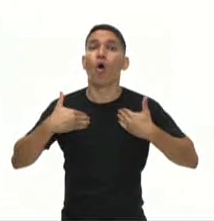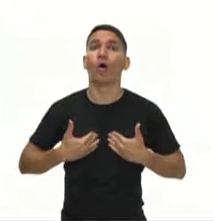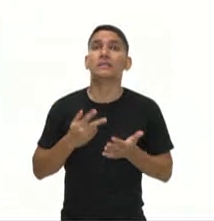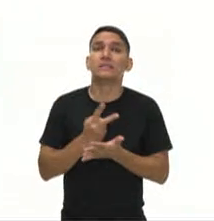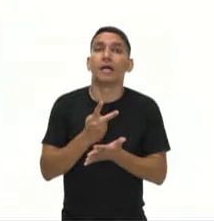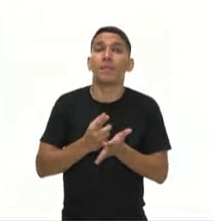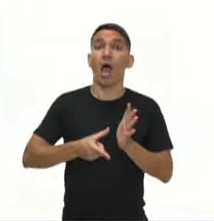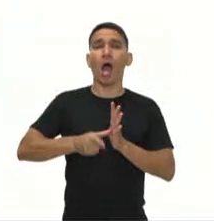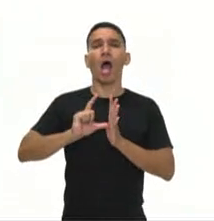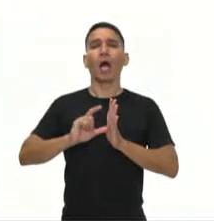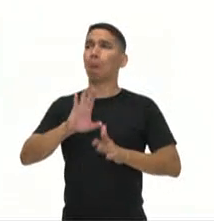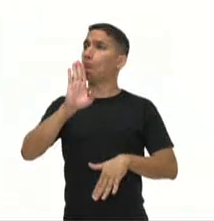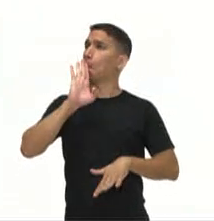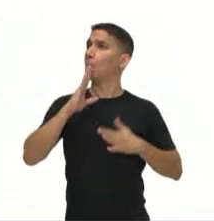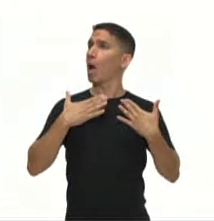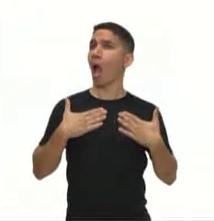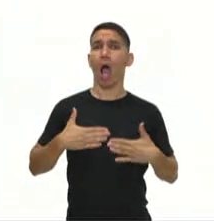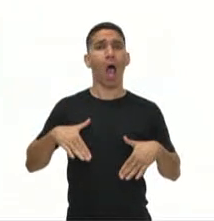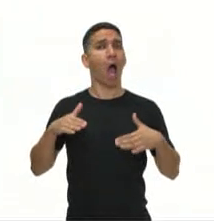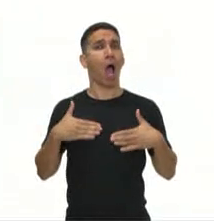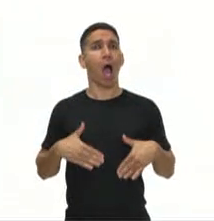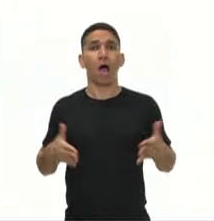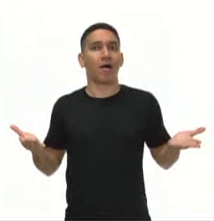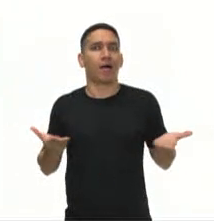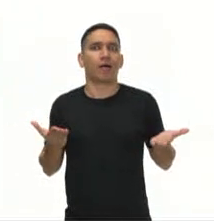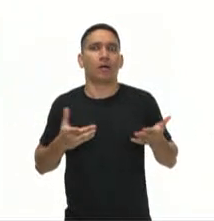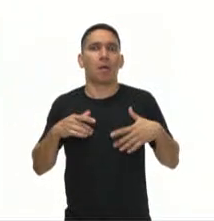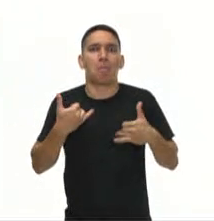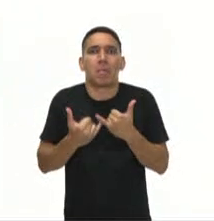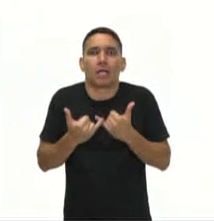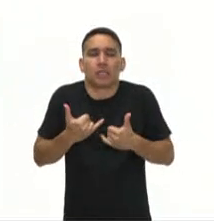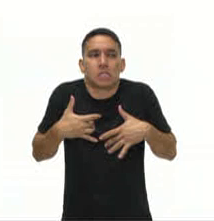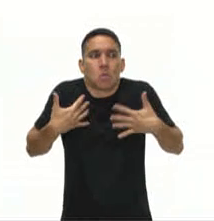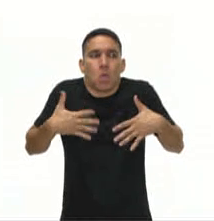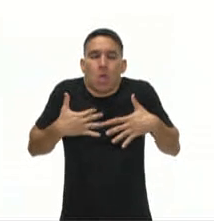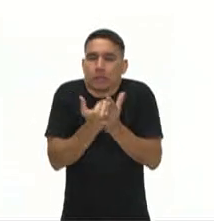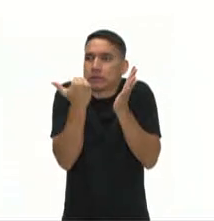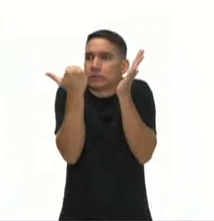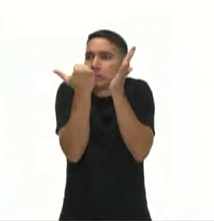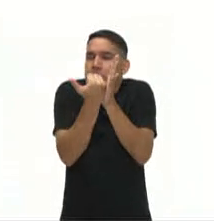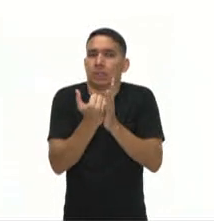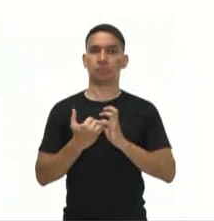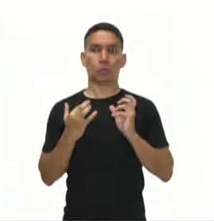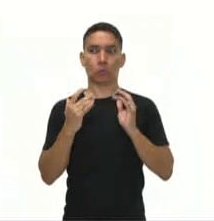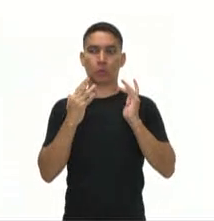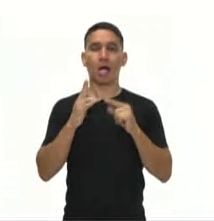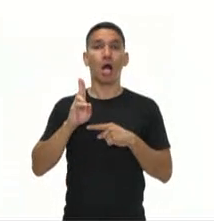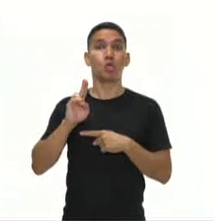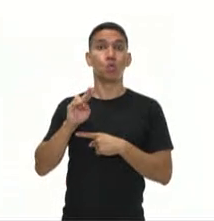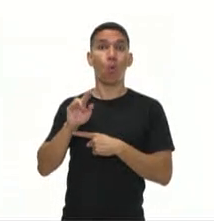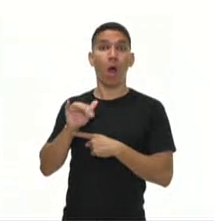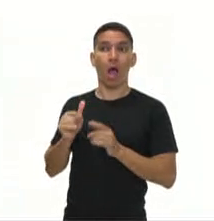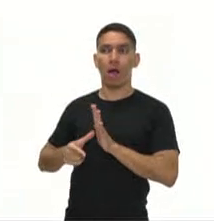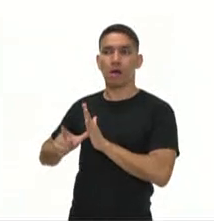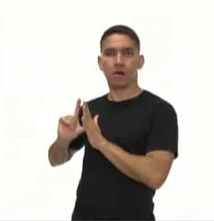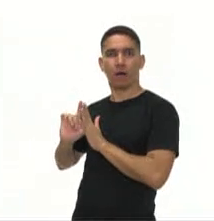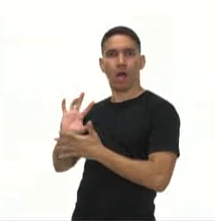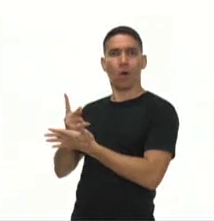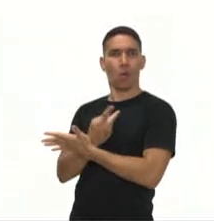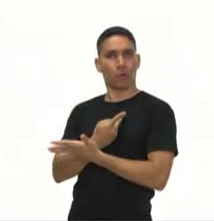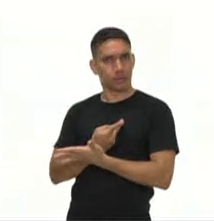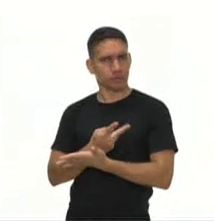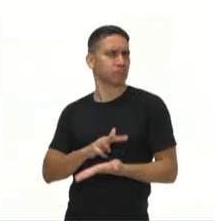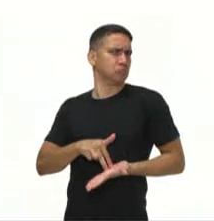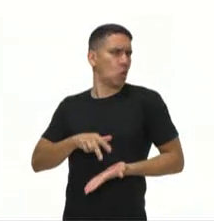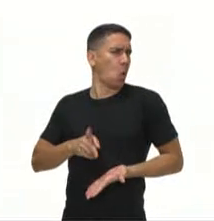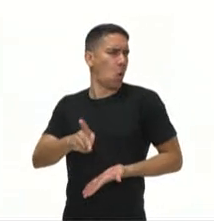sempre antes relaxada, estava agora com uma tensão agressiva. E isso nunca lhe tinha acontecido. Estava de